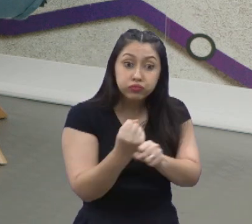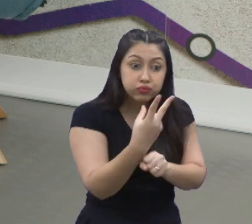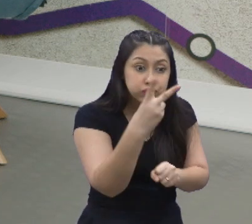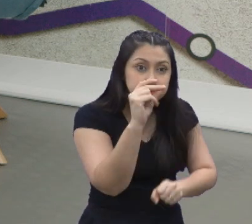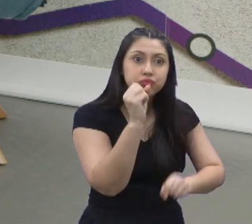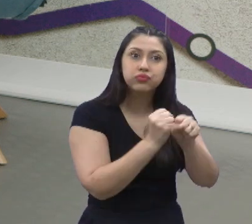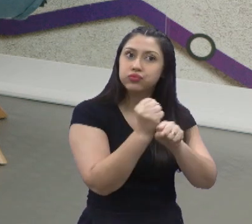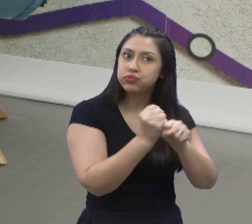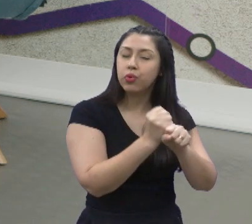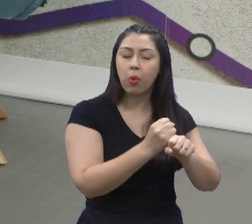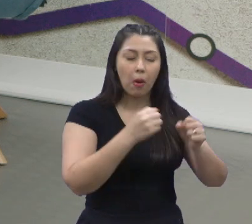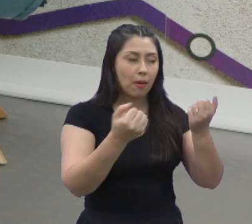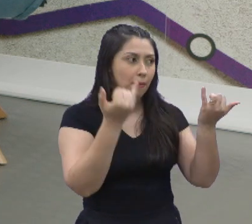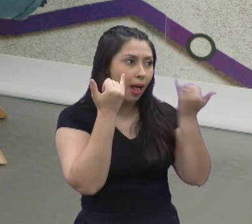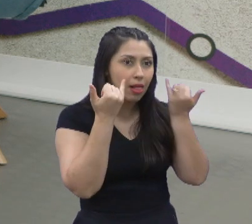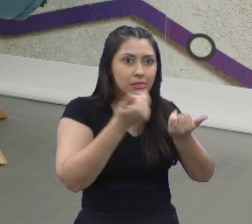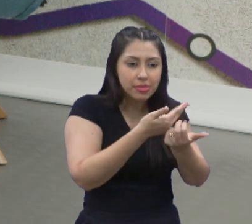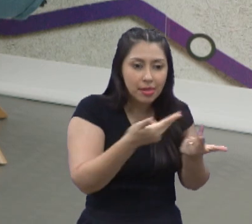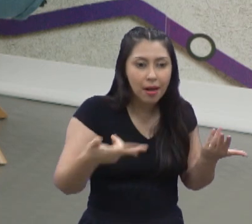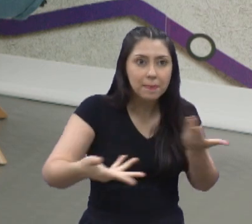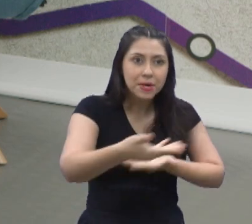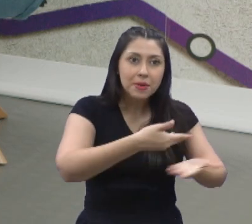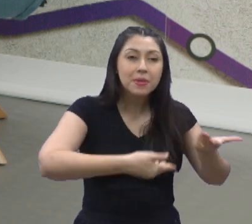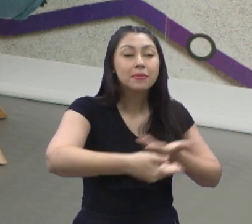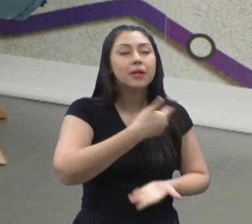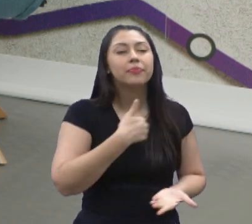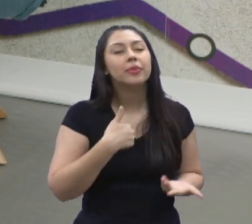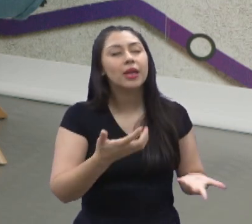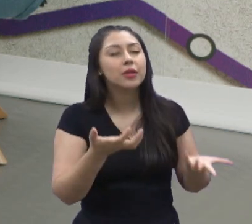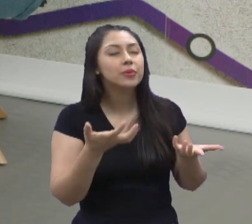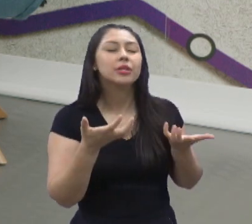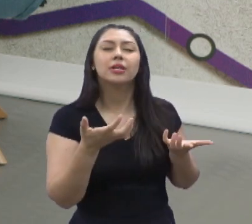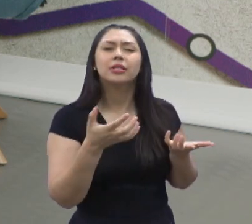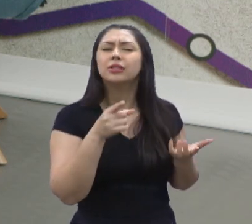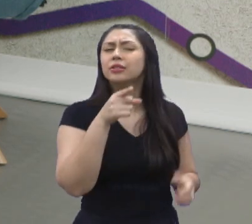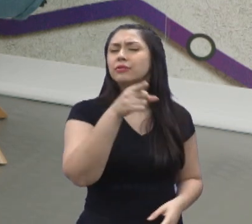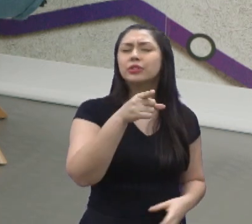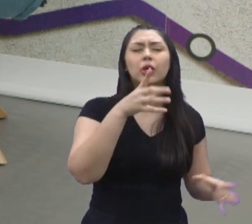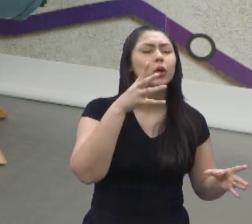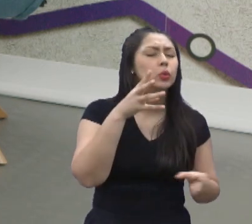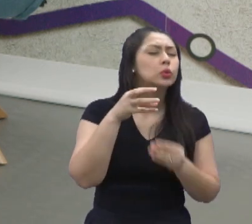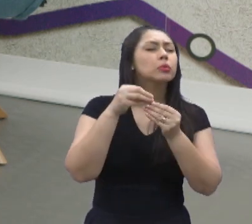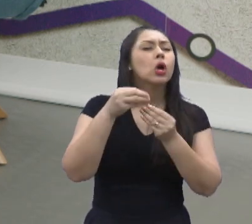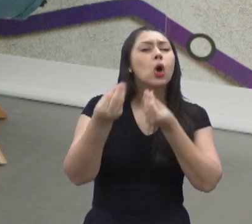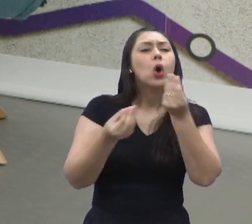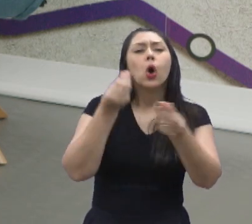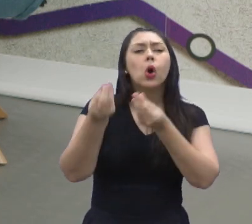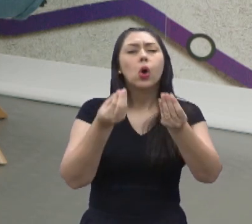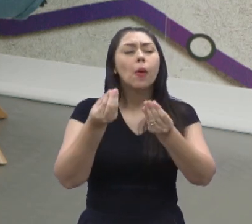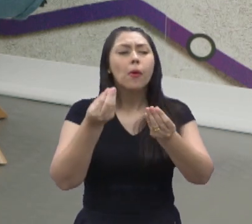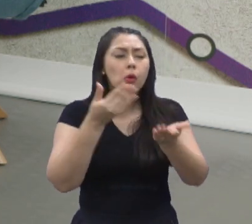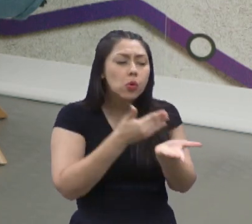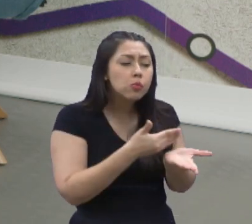muita coisa para contar, para compartilhar aqui com a gente. Eu queria, Jesus, que você brevemente me contasse como é que você entrou, né, nesse meio de